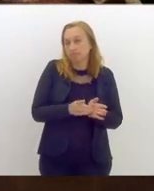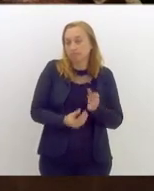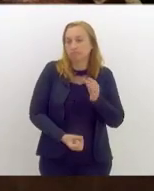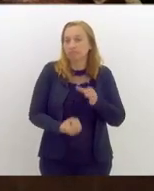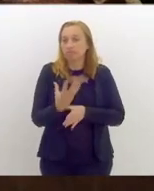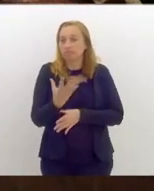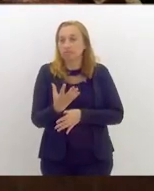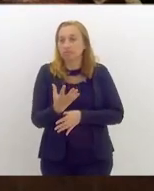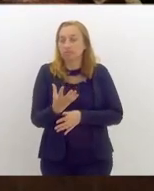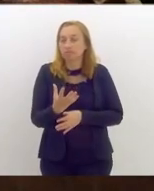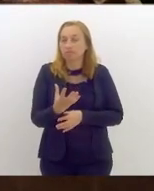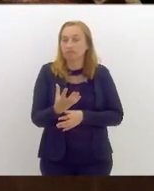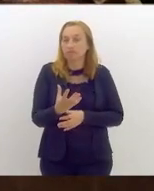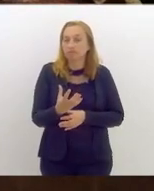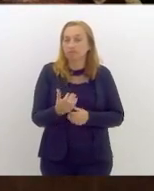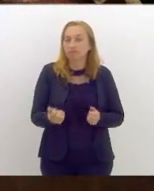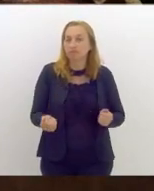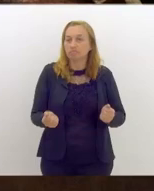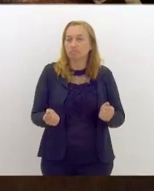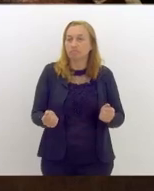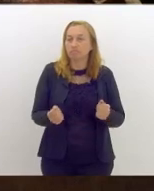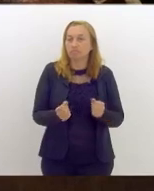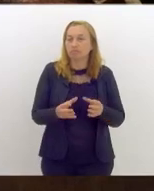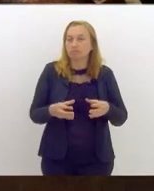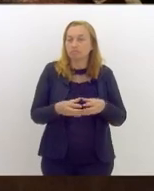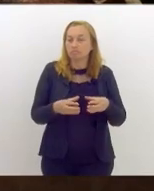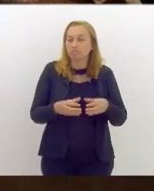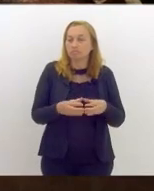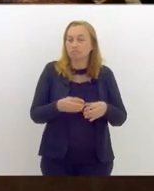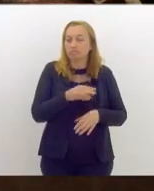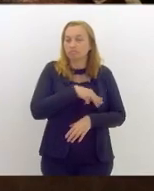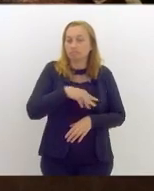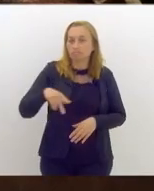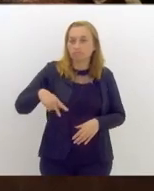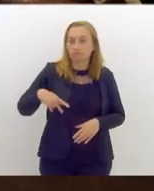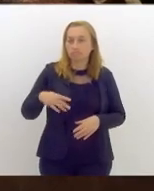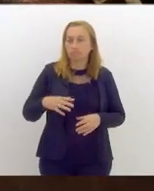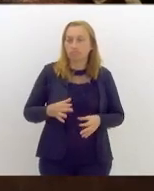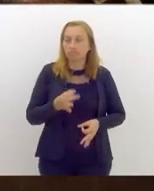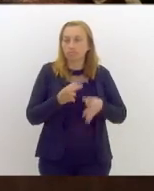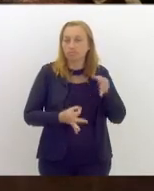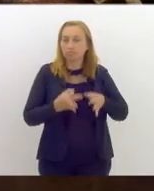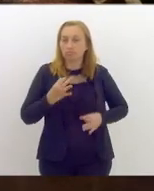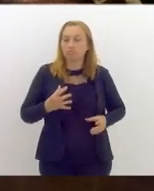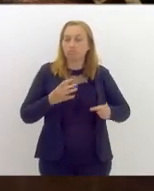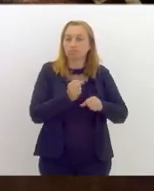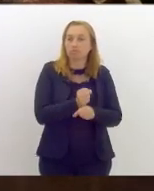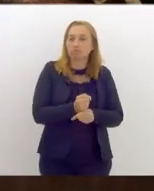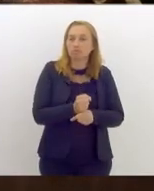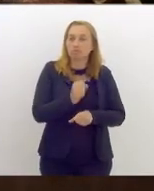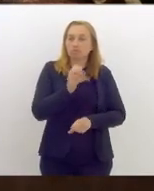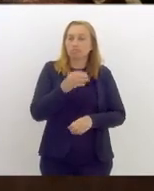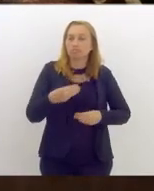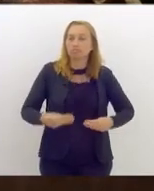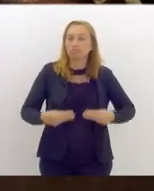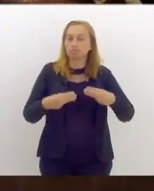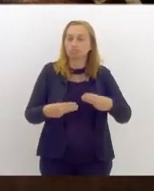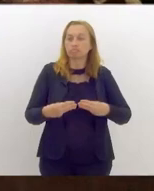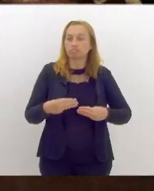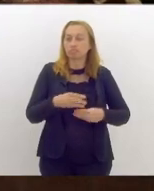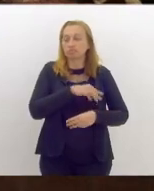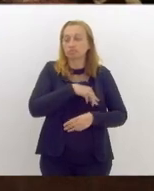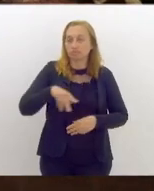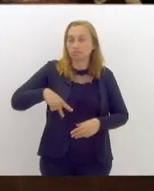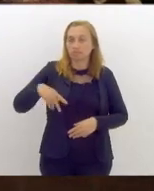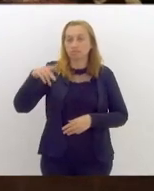com uma ampla contribuição como Ministério Público com o Tribunal de Contas do Estado com o Ministério Público Federal que foi quem